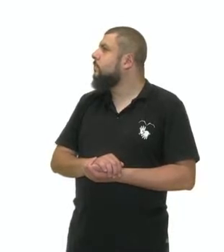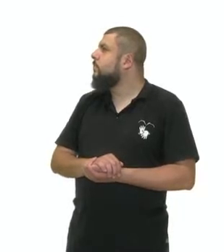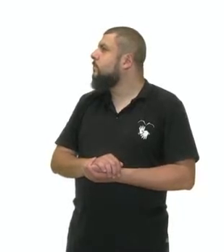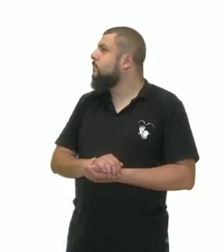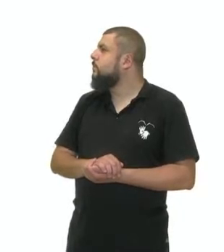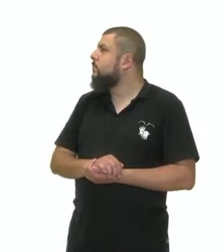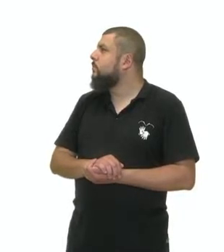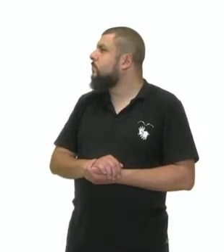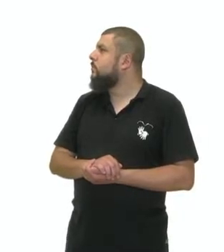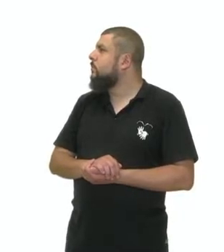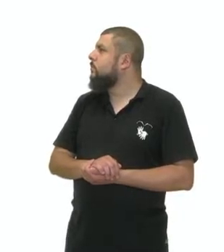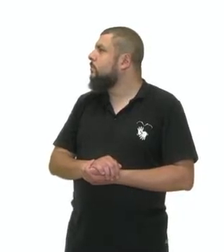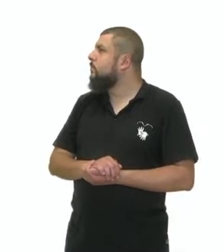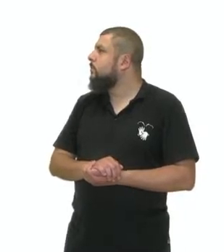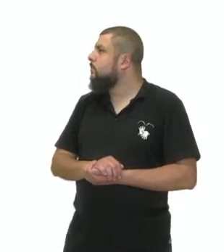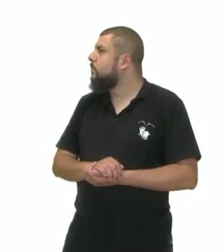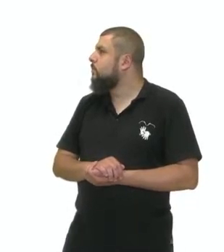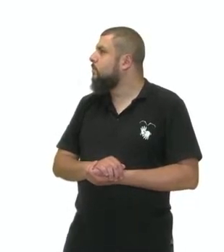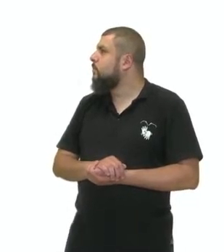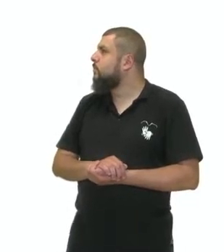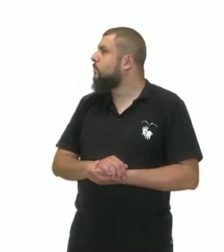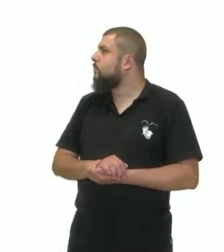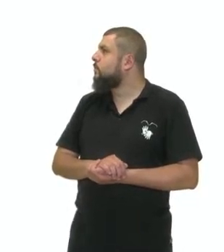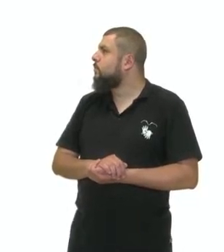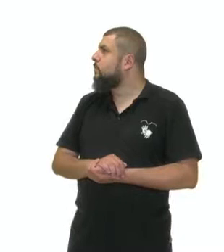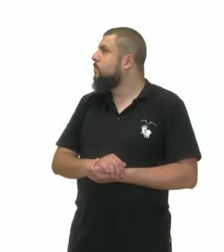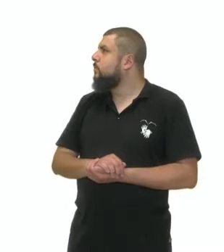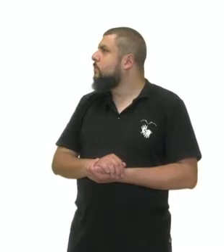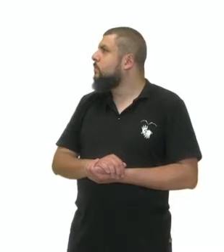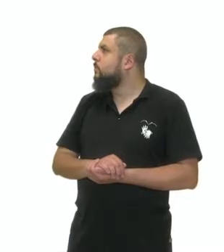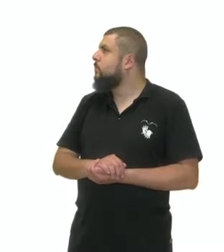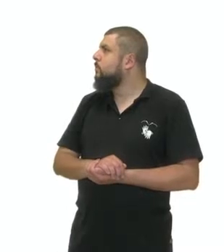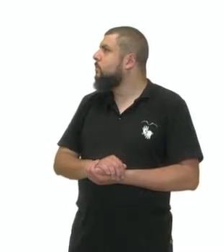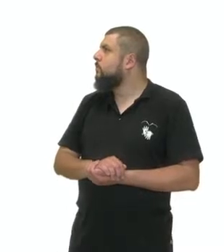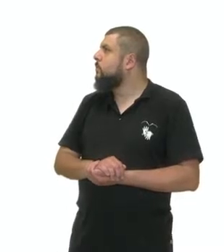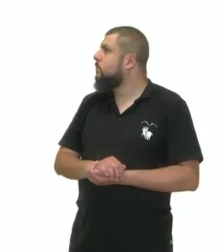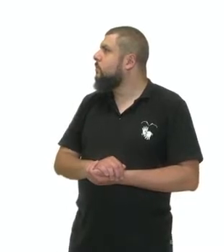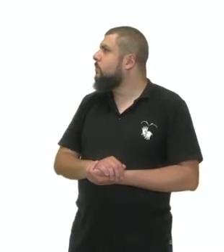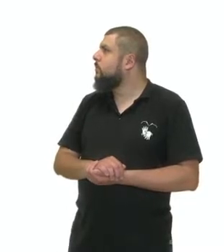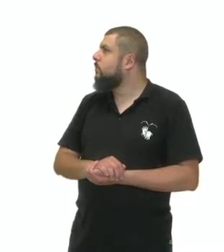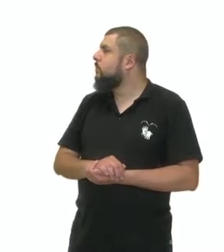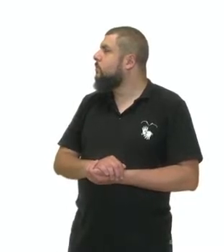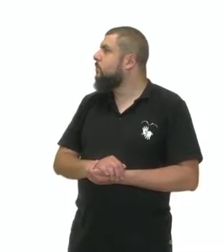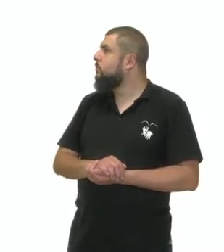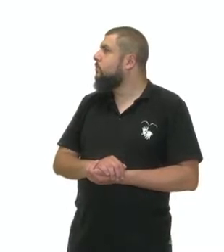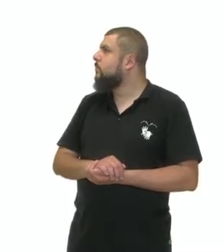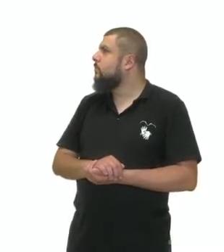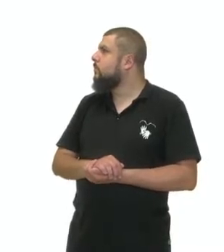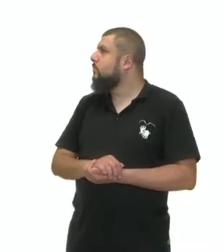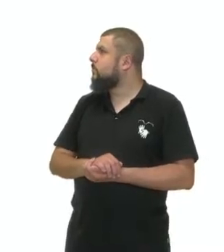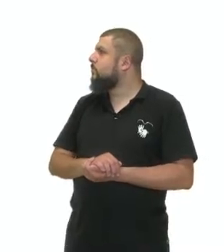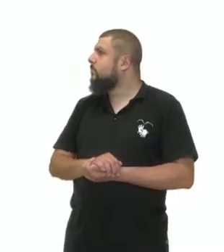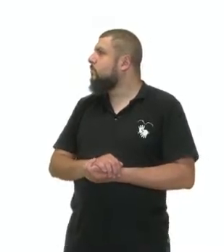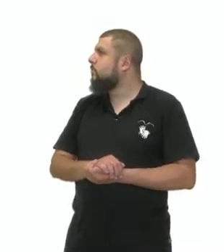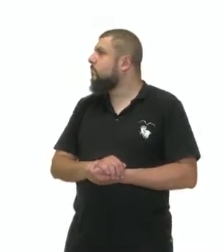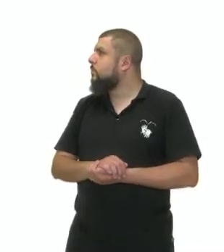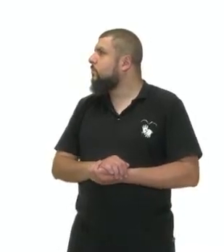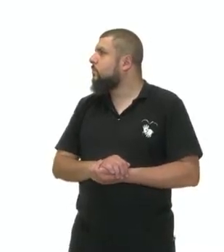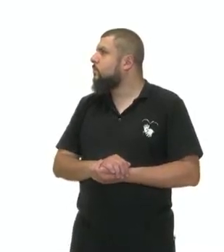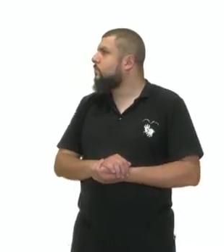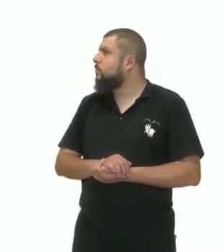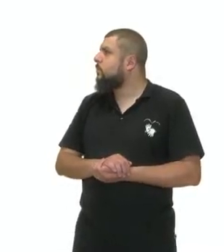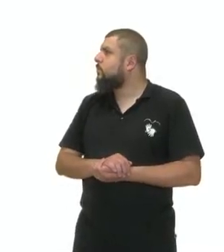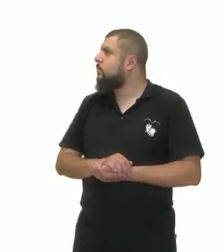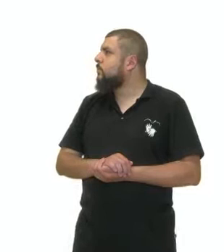ser influenciados por patrones de moda debido a que se encuentran rodeados de diversa publicidad dirigida hacia